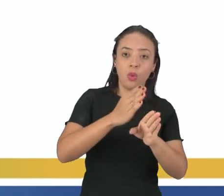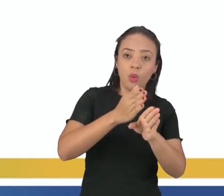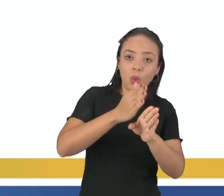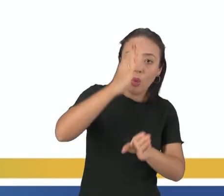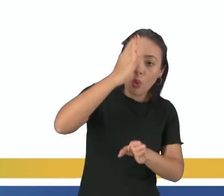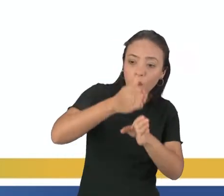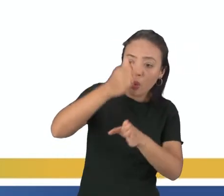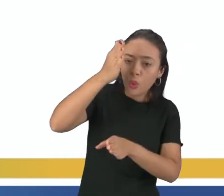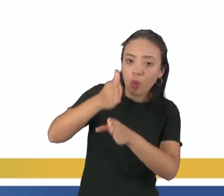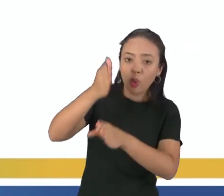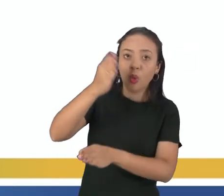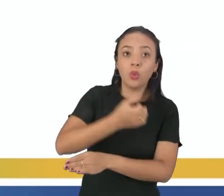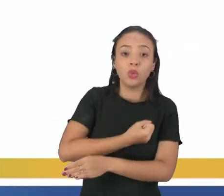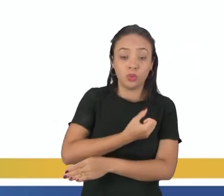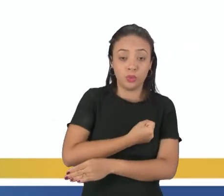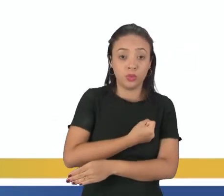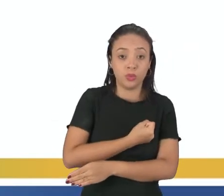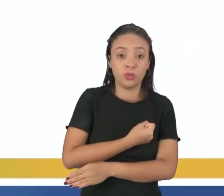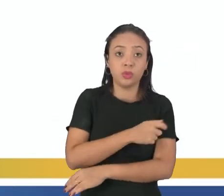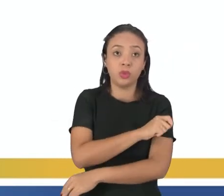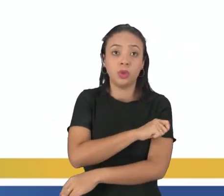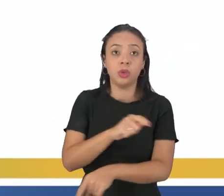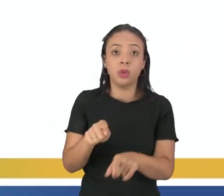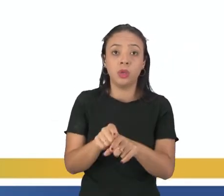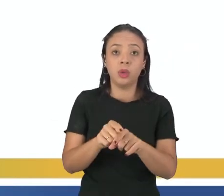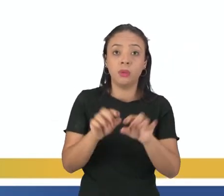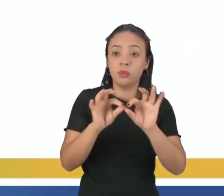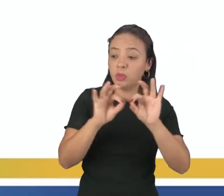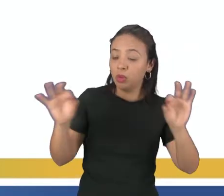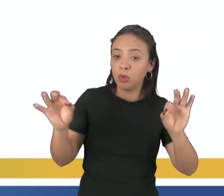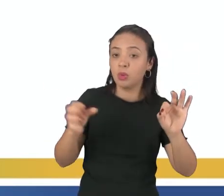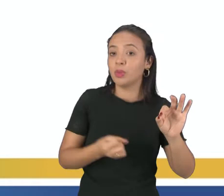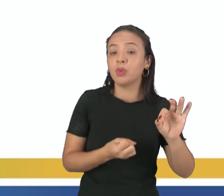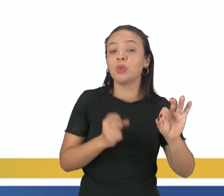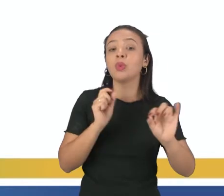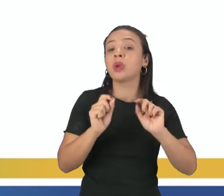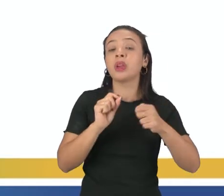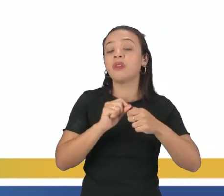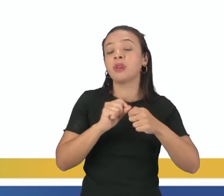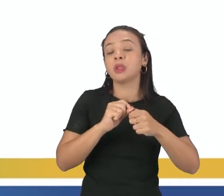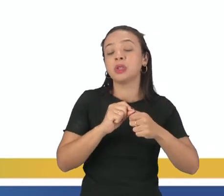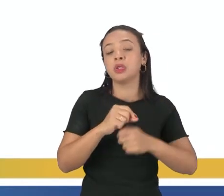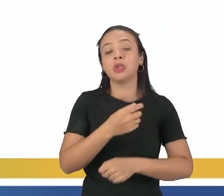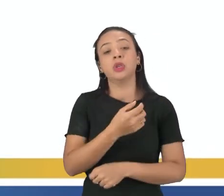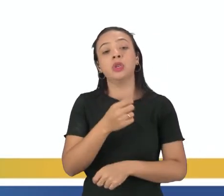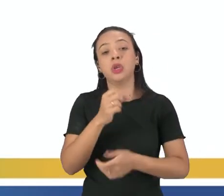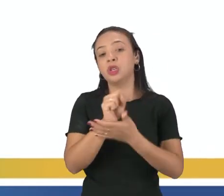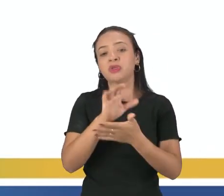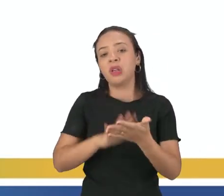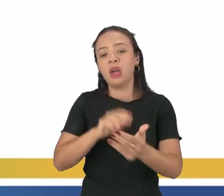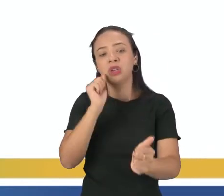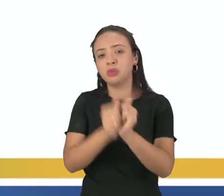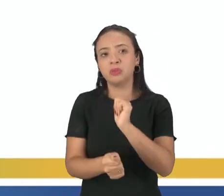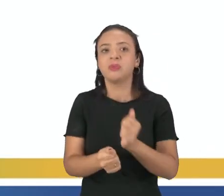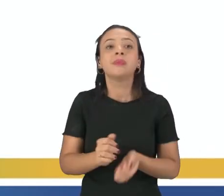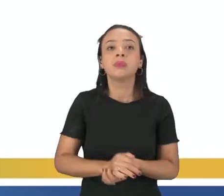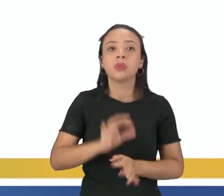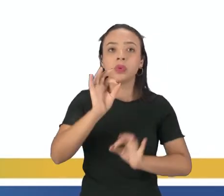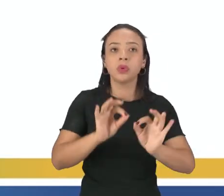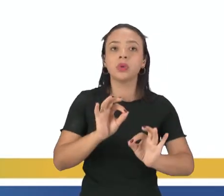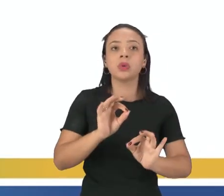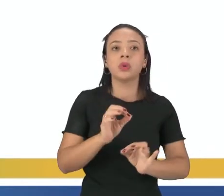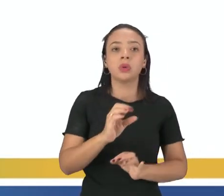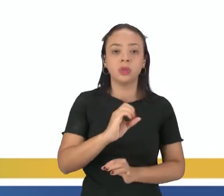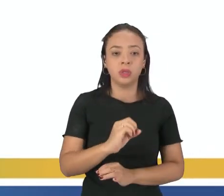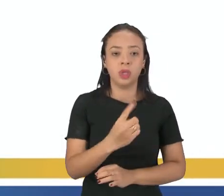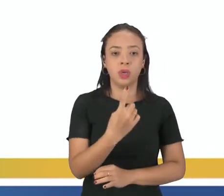na horizontal a atividade que ele pratica. E aí eu enumerei de 0 a 8 e fui colocando